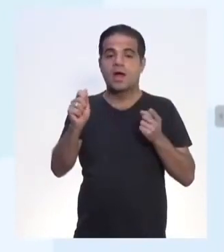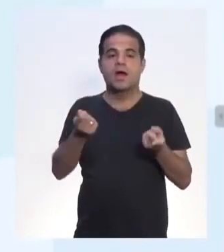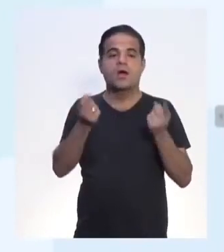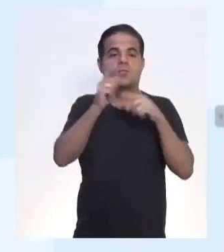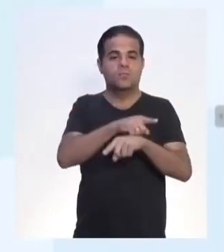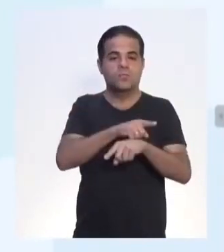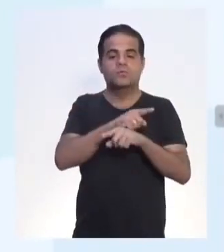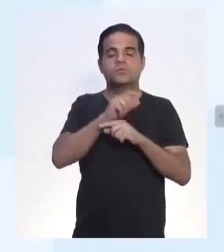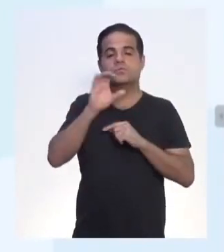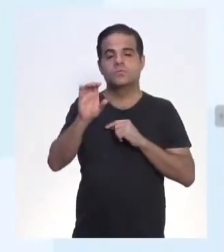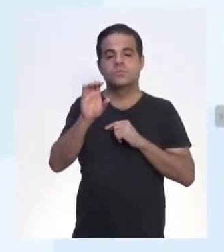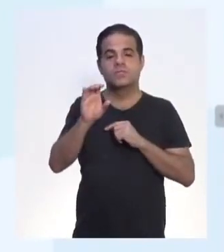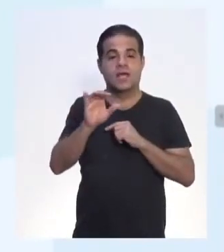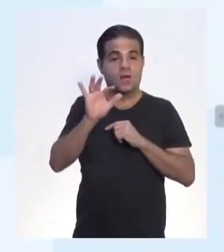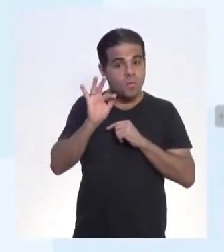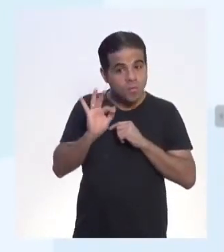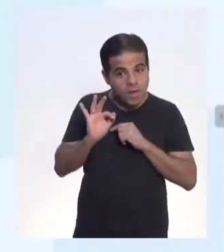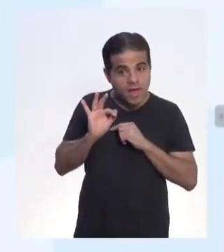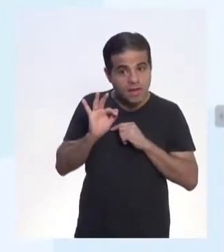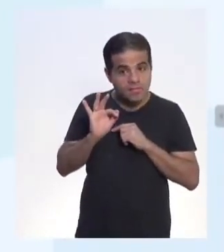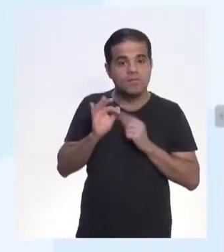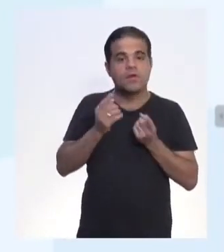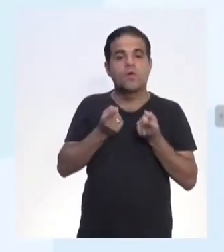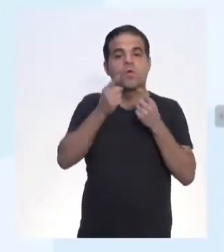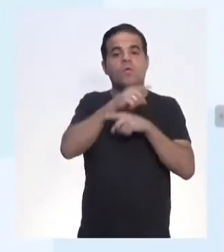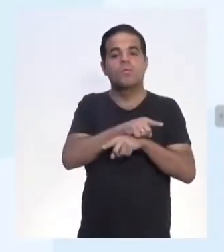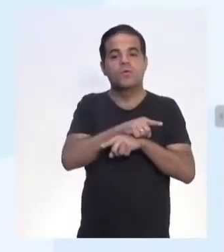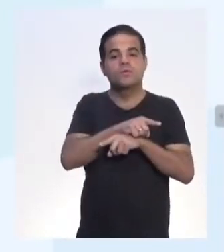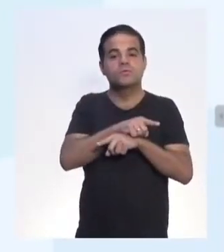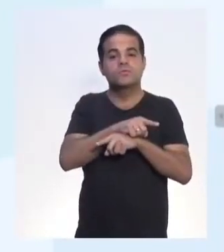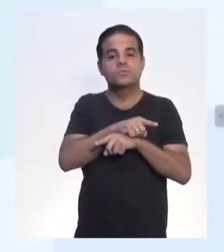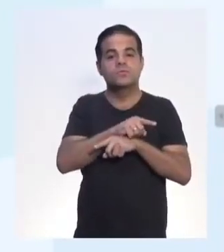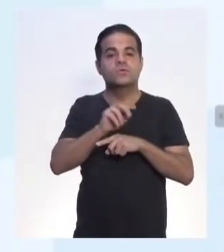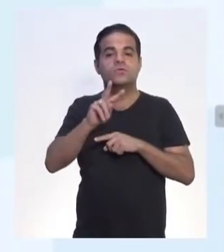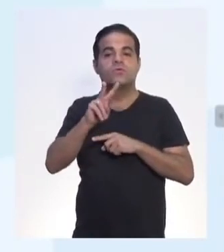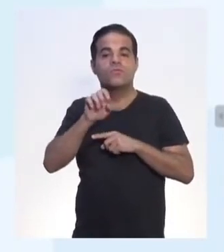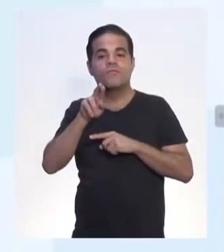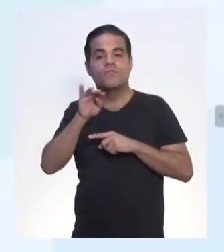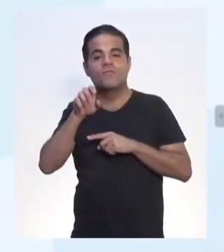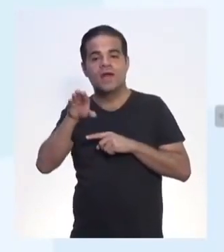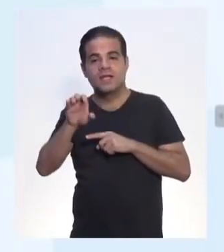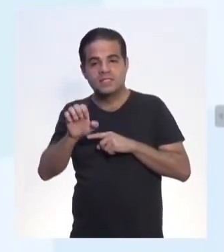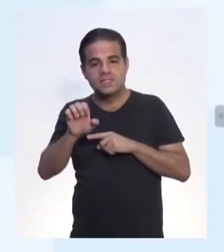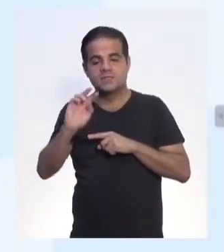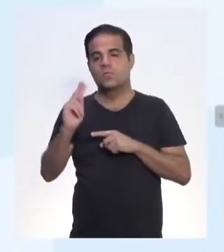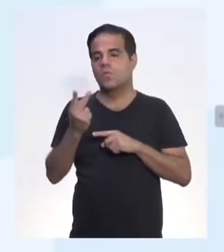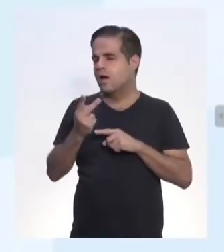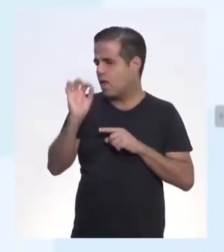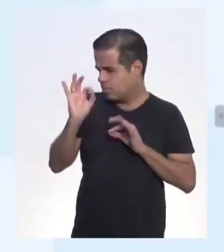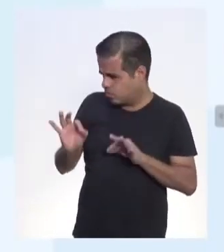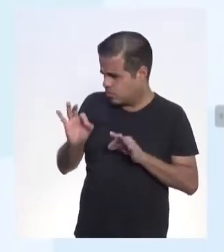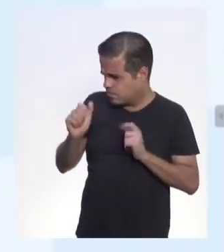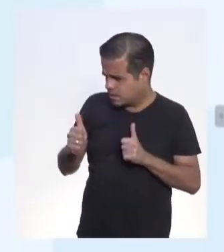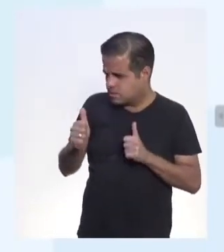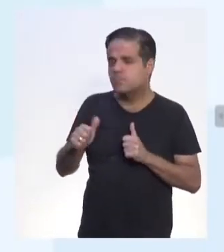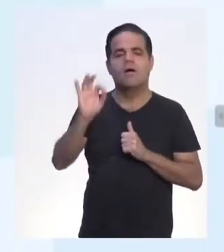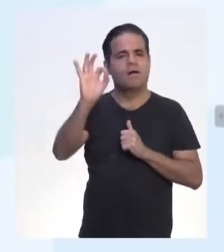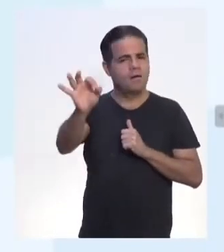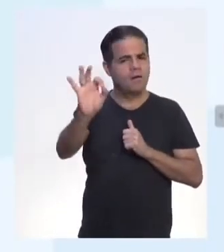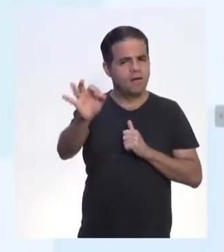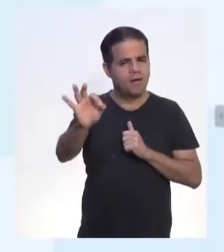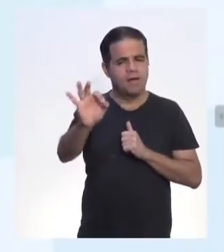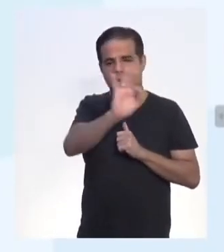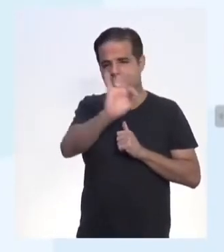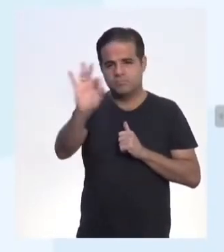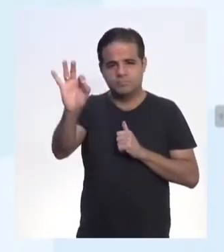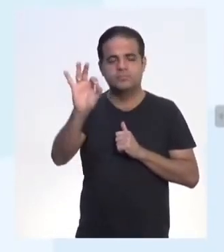do C. O F é oposto do vértice do H, né, Ale? Exato, que é a ideia do